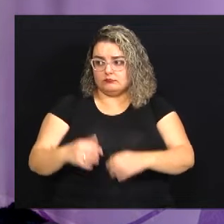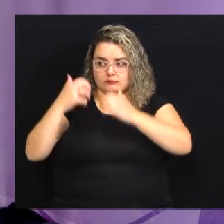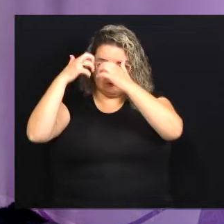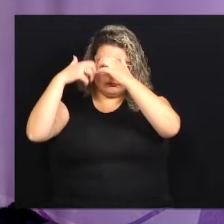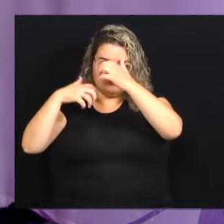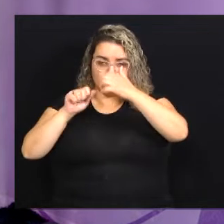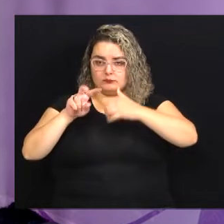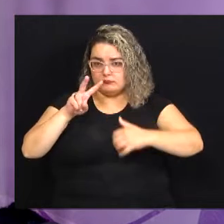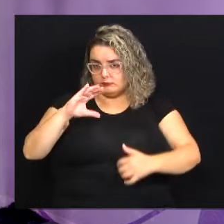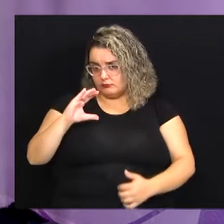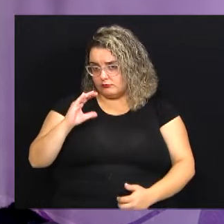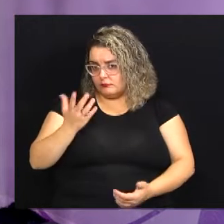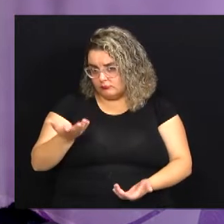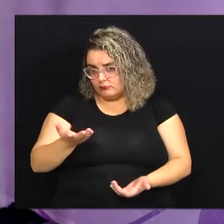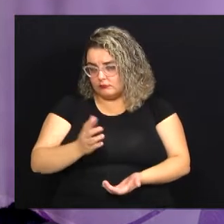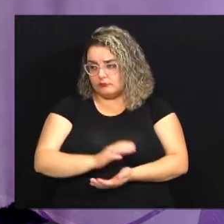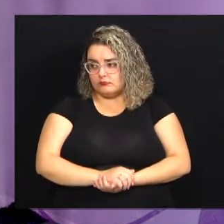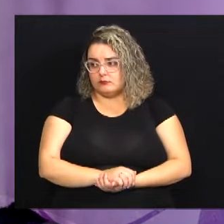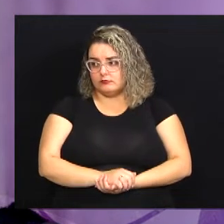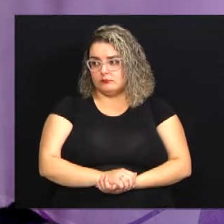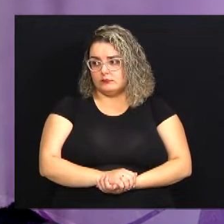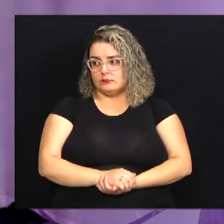AVC?